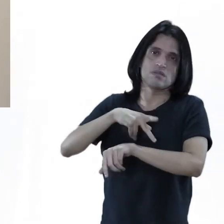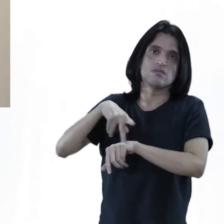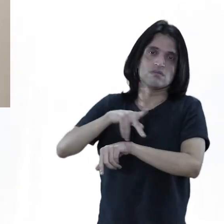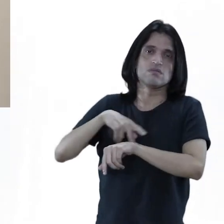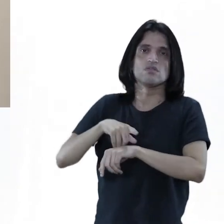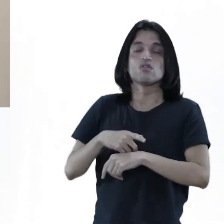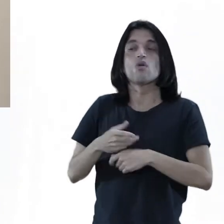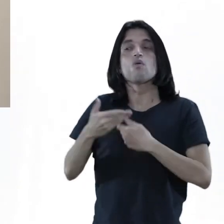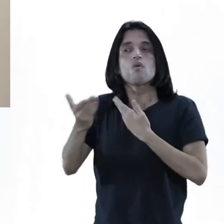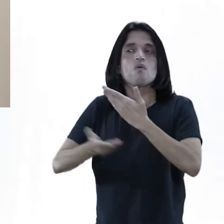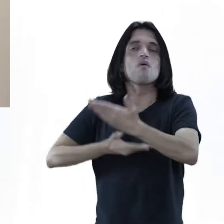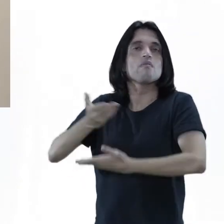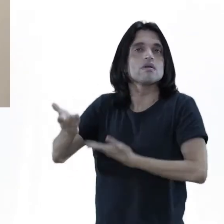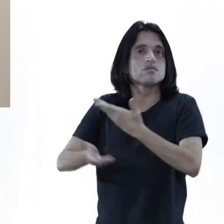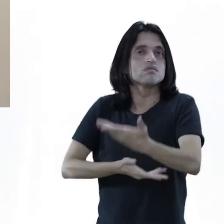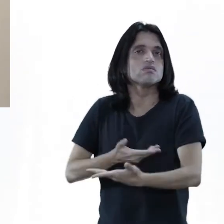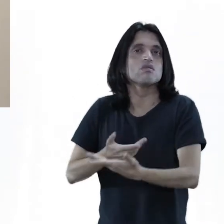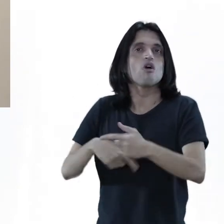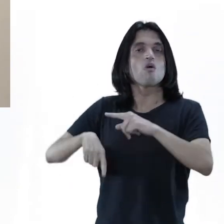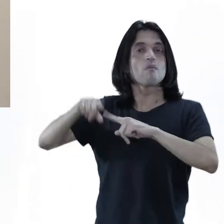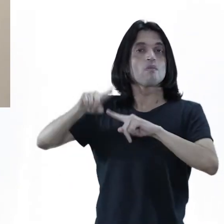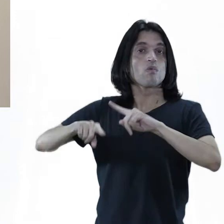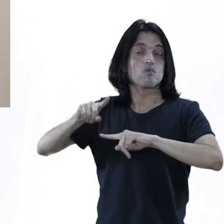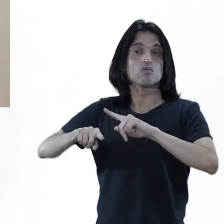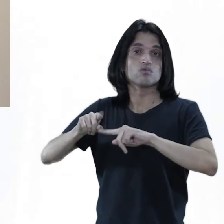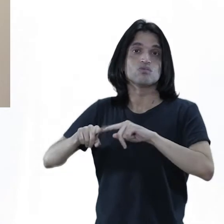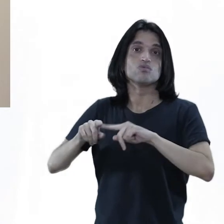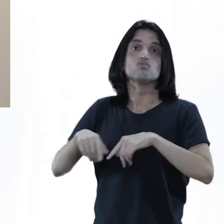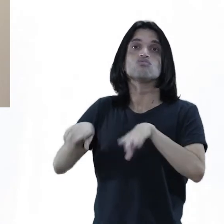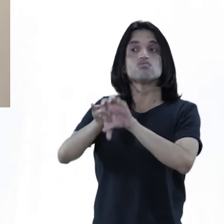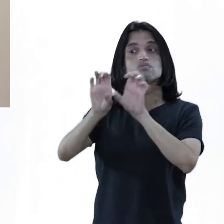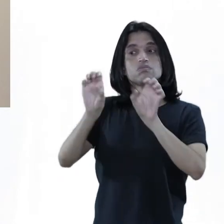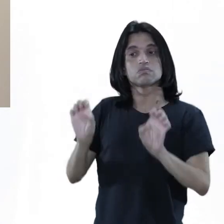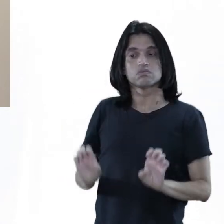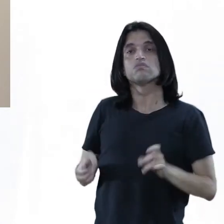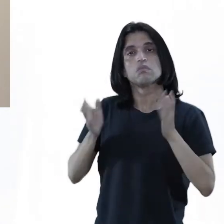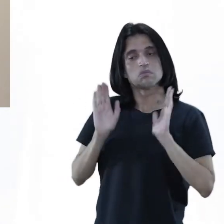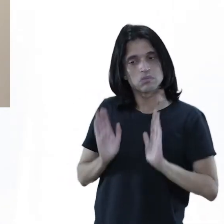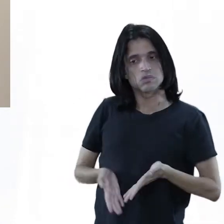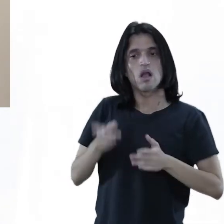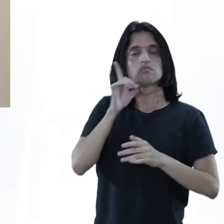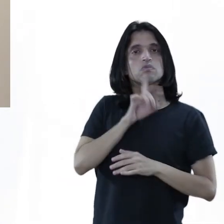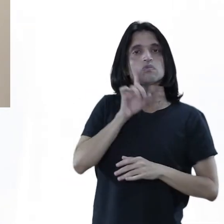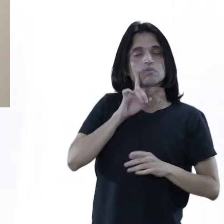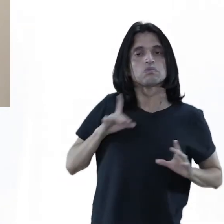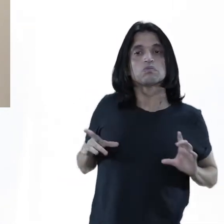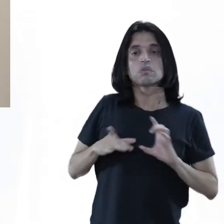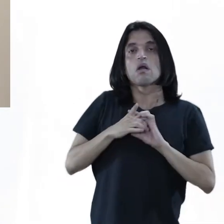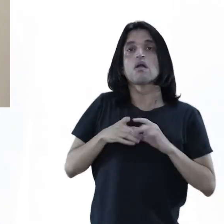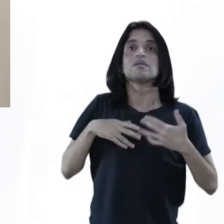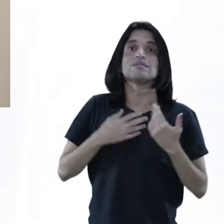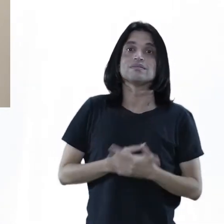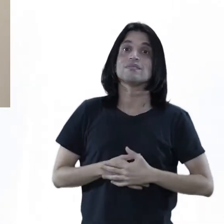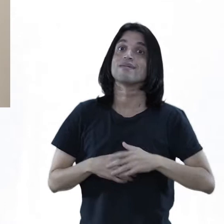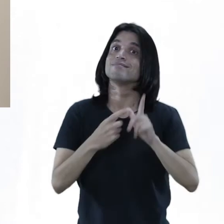países, ou seja, comercializar com produtos que sejam já estruturados com os Estados Unidos, onde ele não tenha